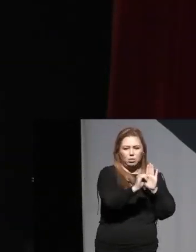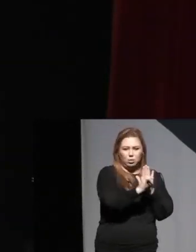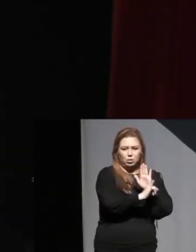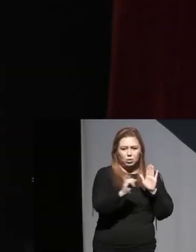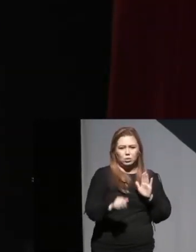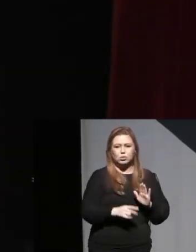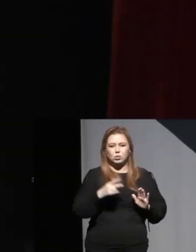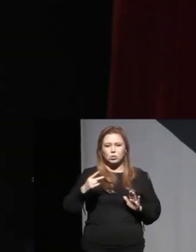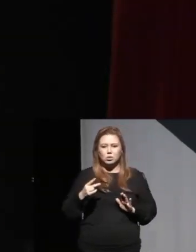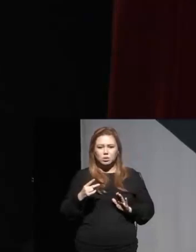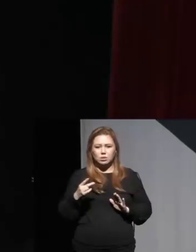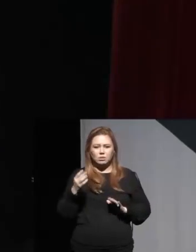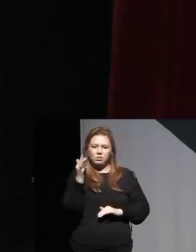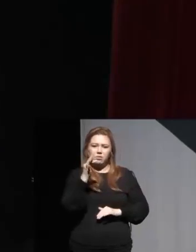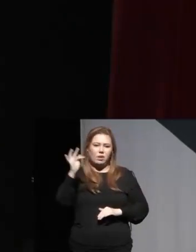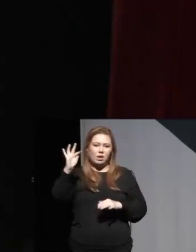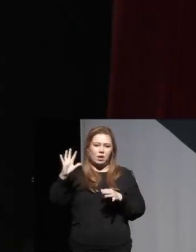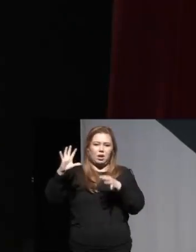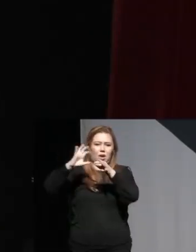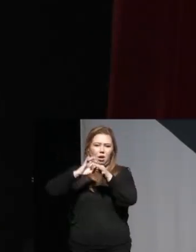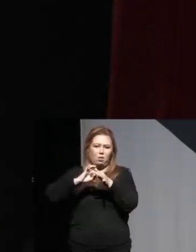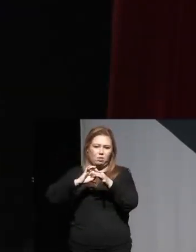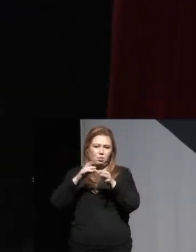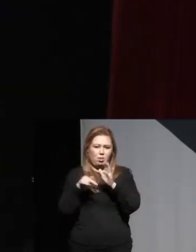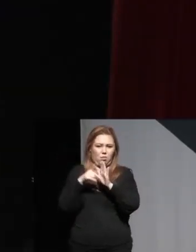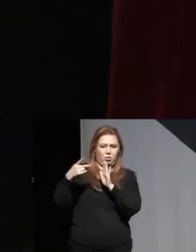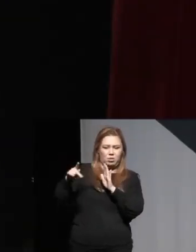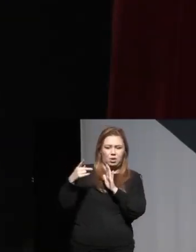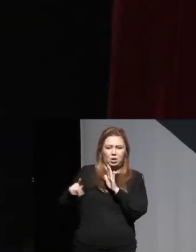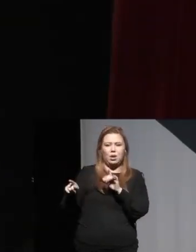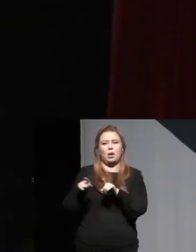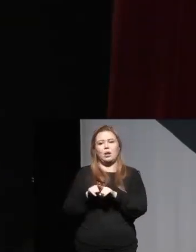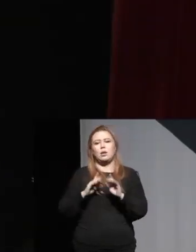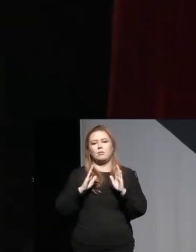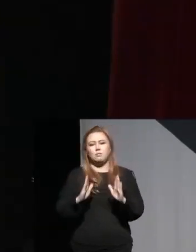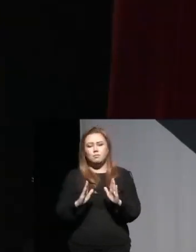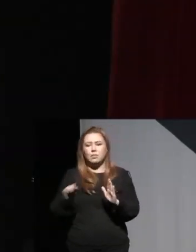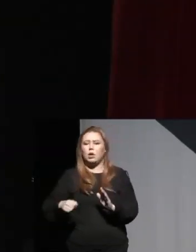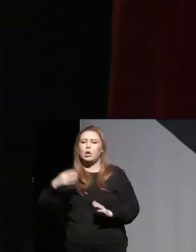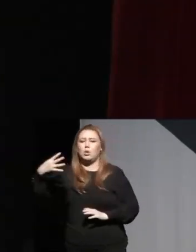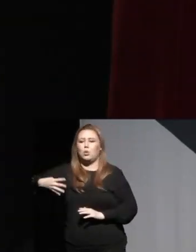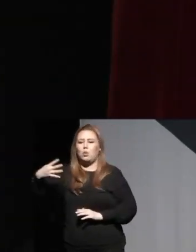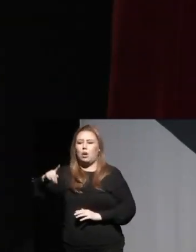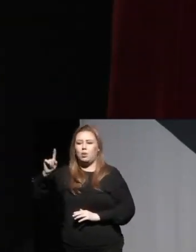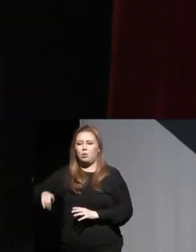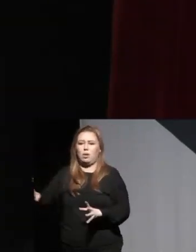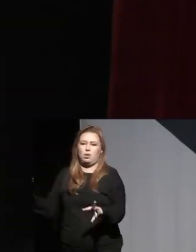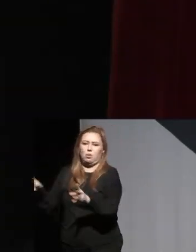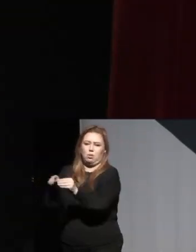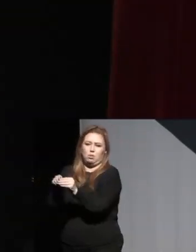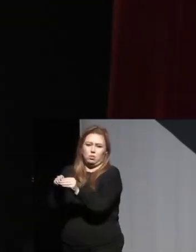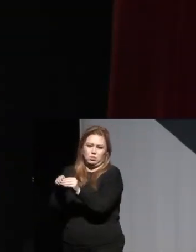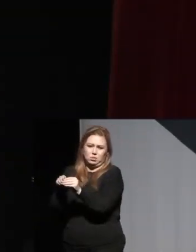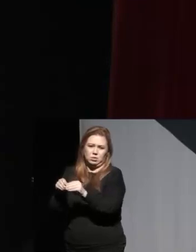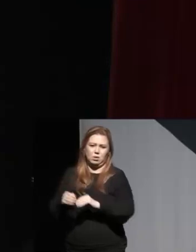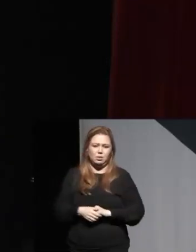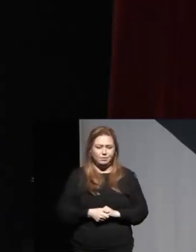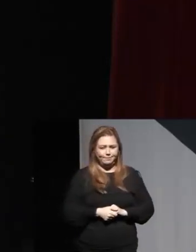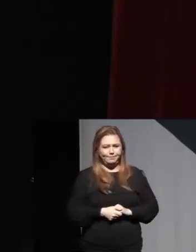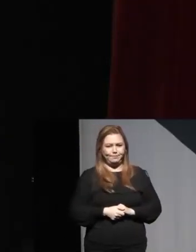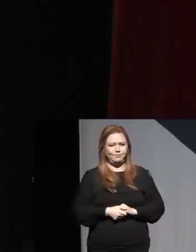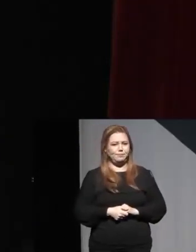a arrecadação e parto para as conclusões. Espero fazer de forma condensada e específica.